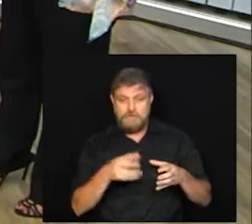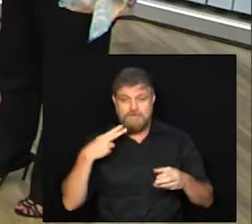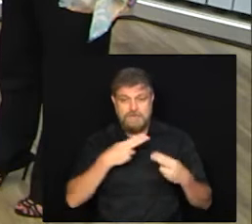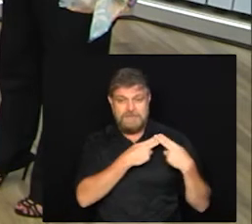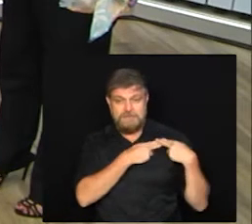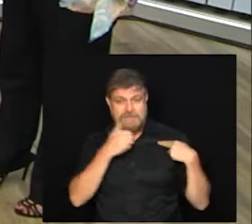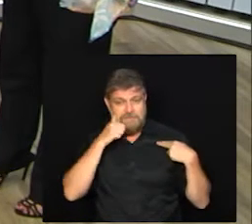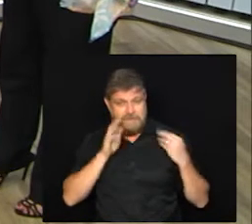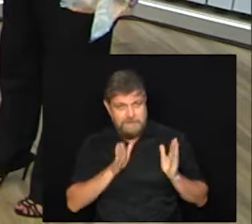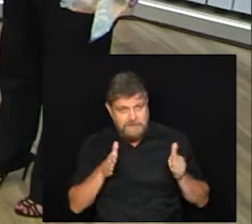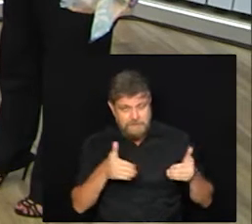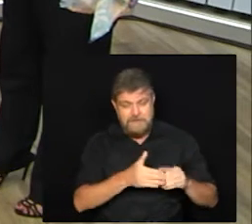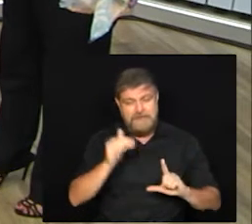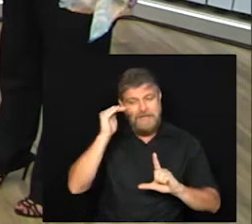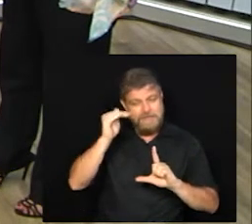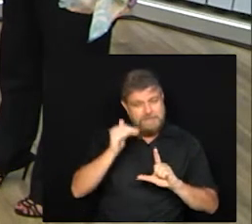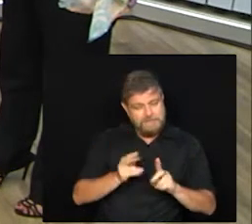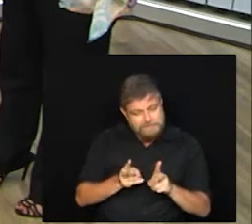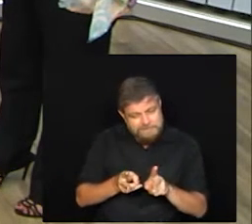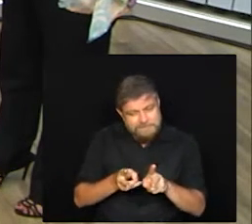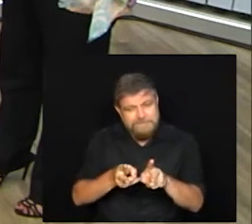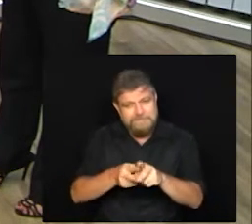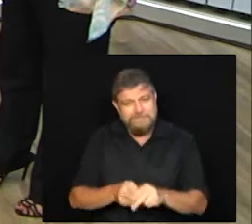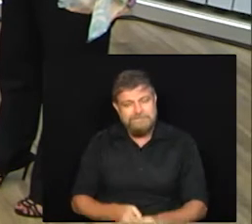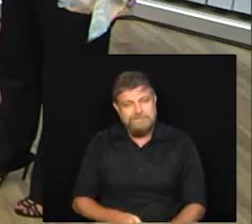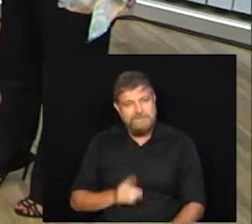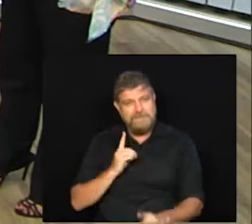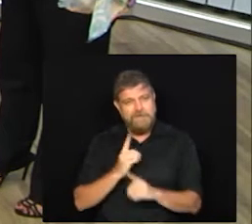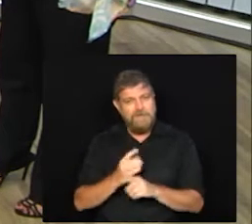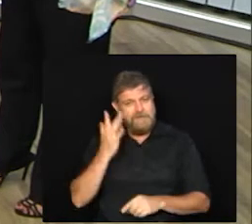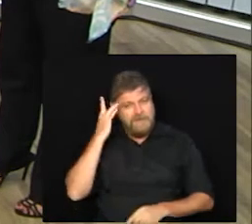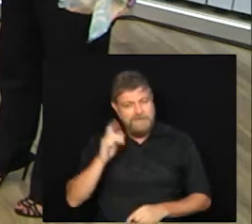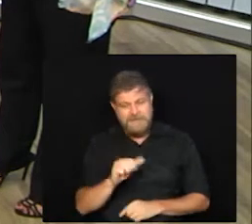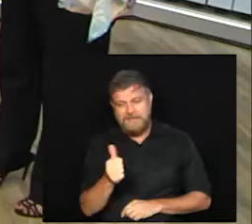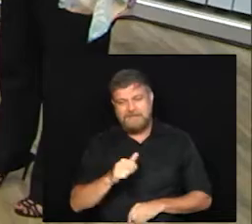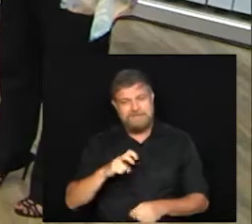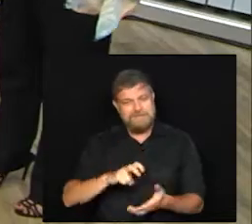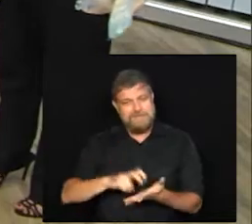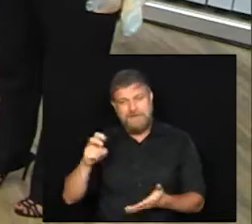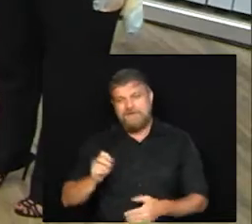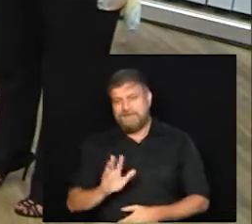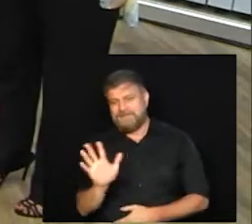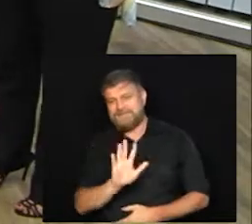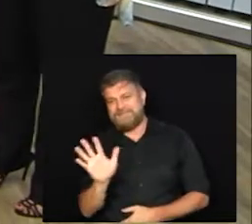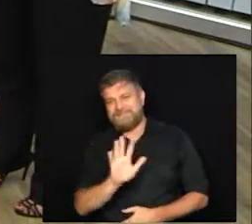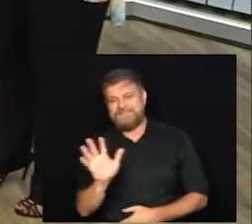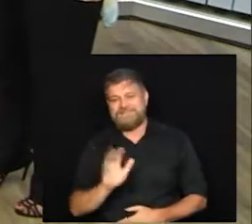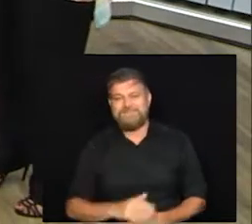Mulher. Continue na nossa programação e até amanhã às 11 horas. Tchau, tchau.